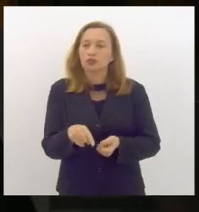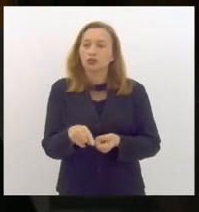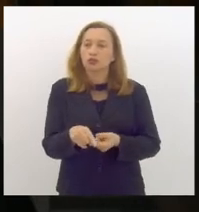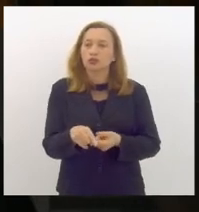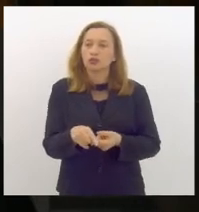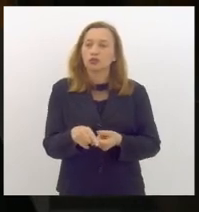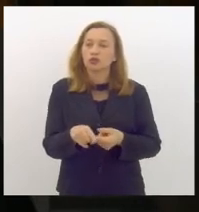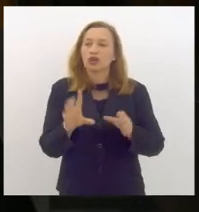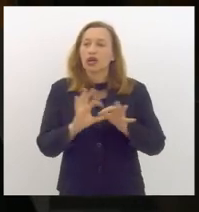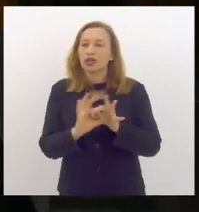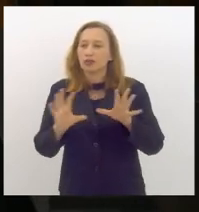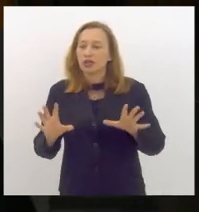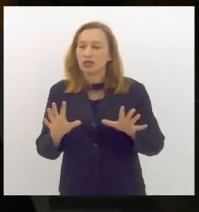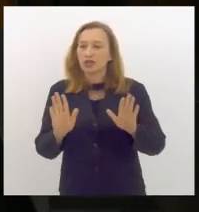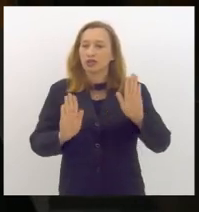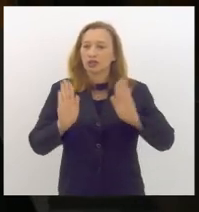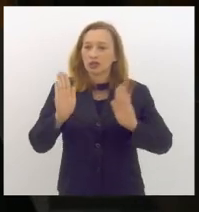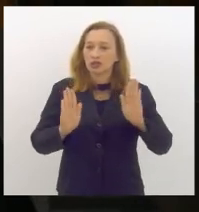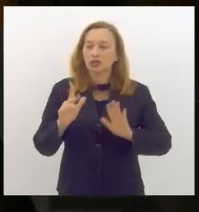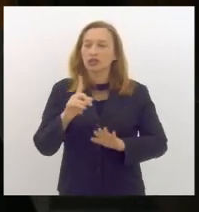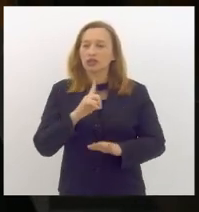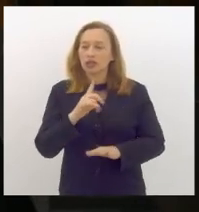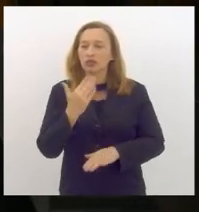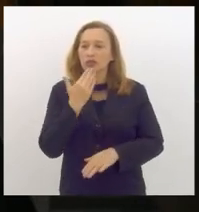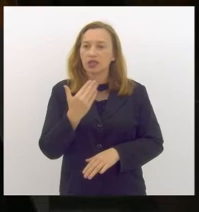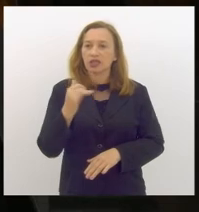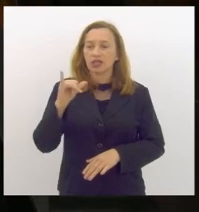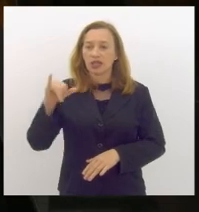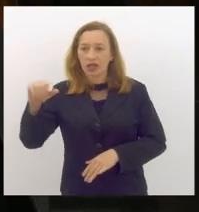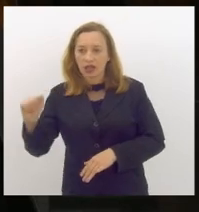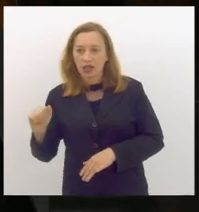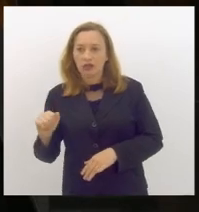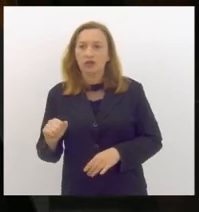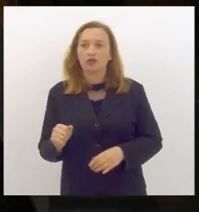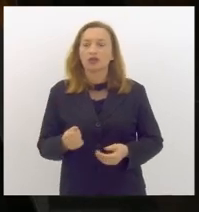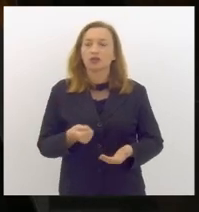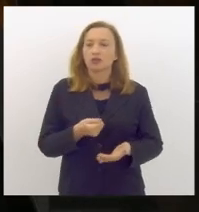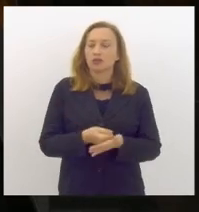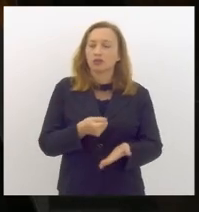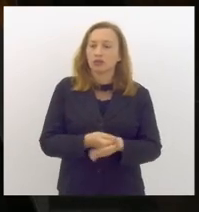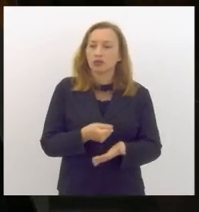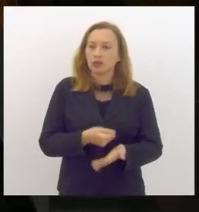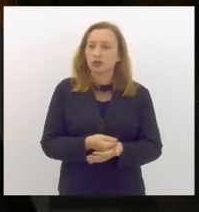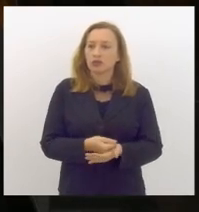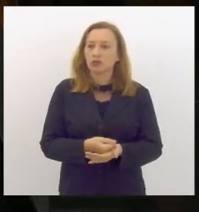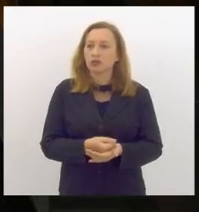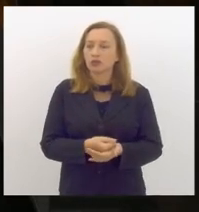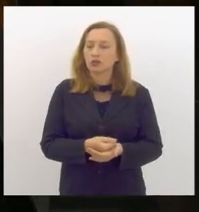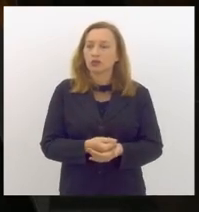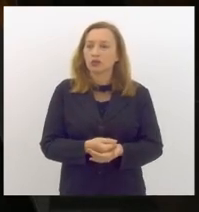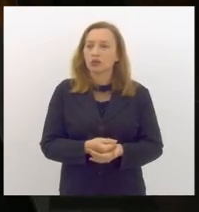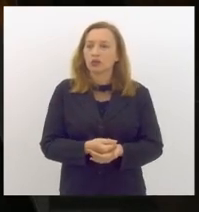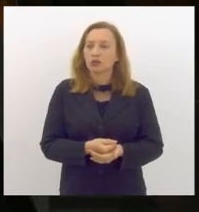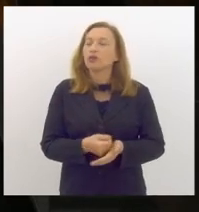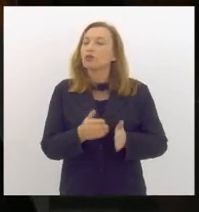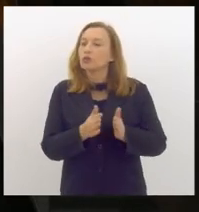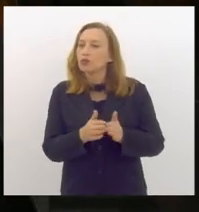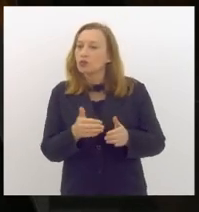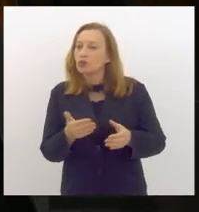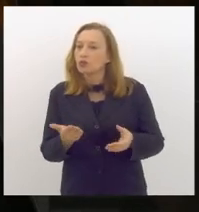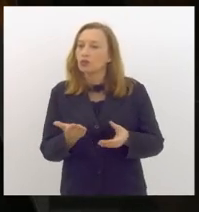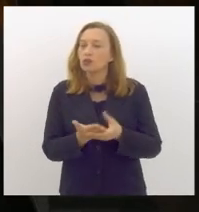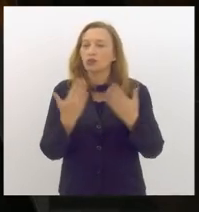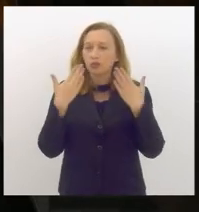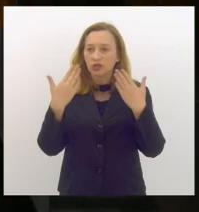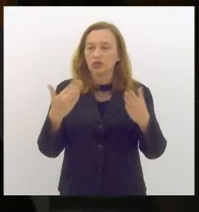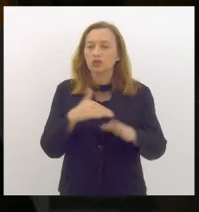da liberação de licenciamento que havia sido feito pela INEA e determinou que fosse feito, então, um processo representando